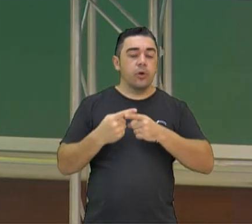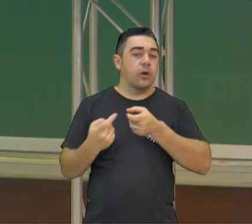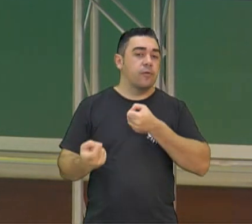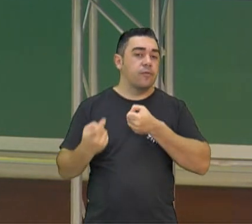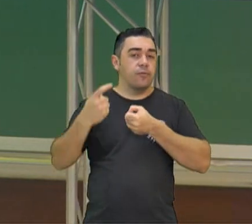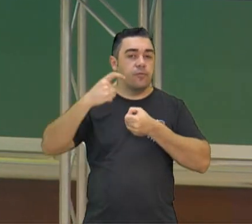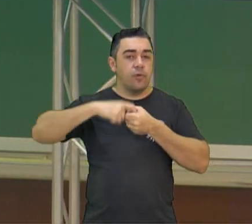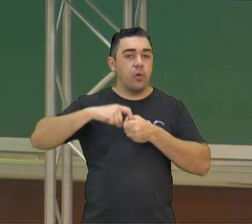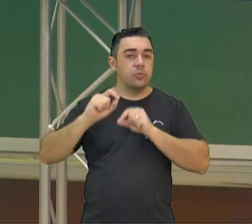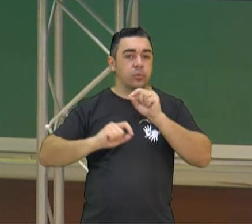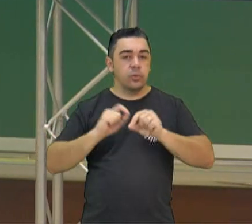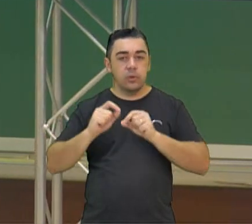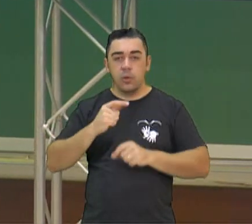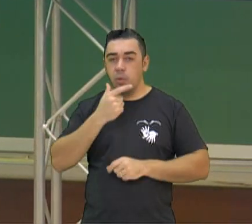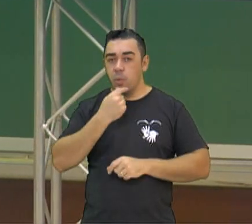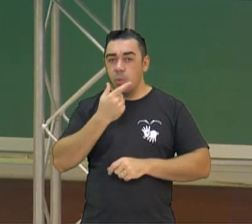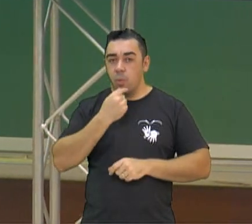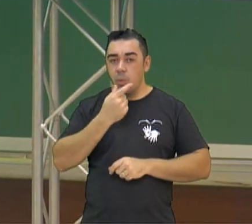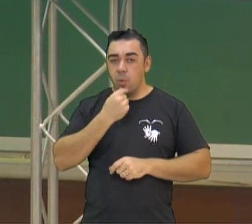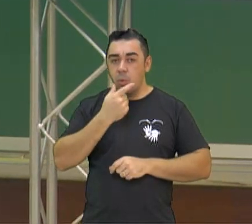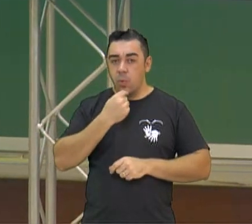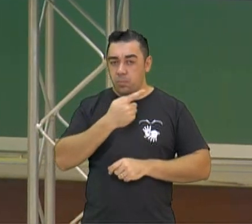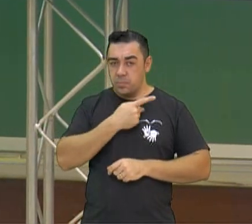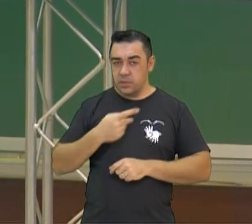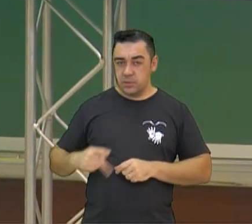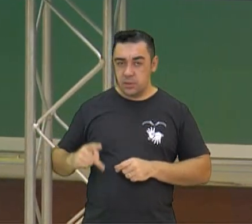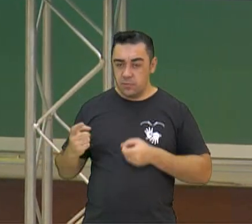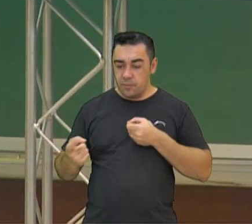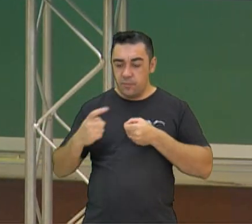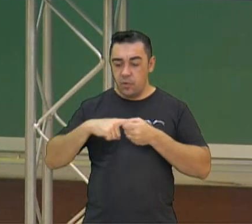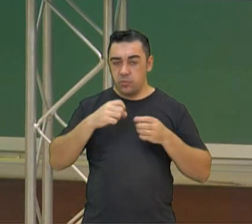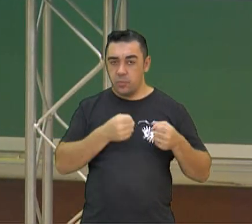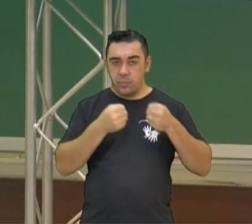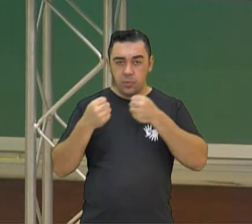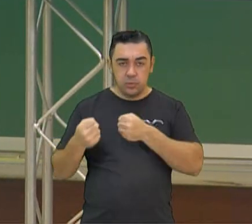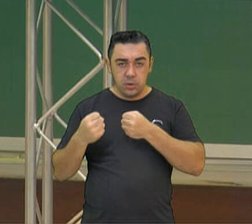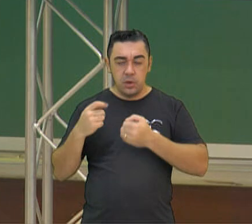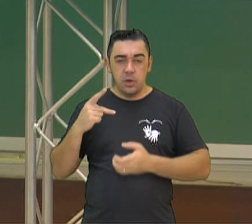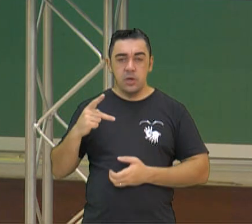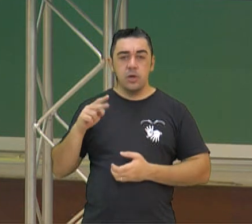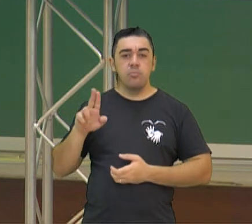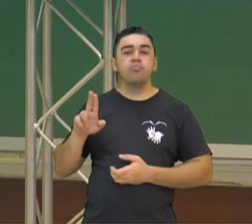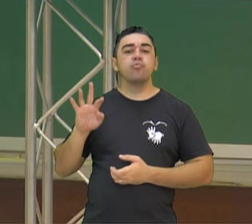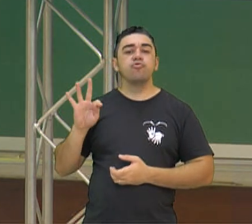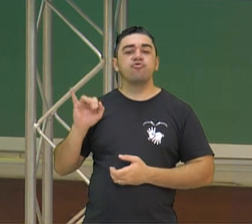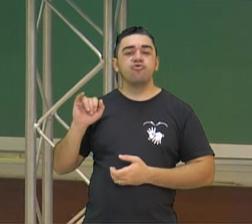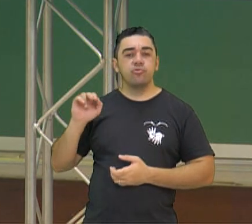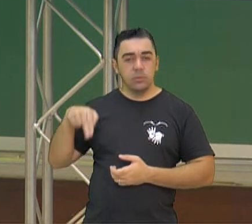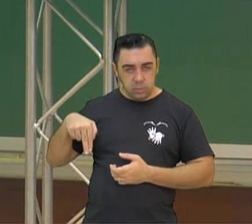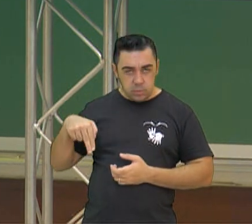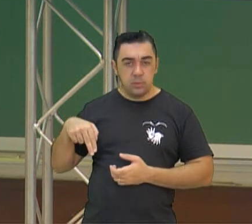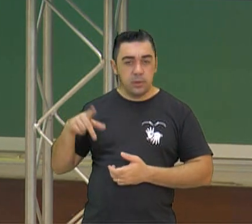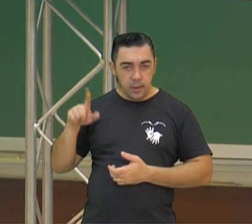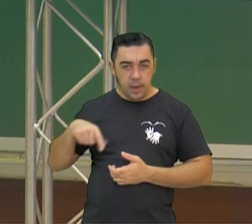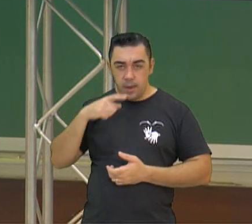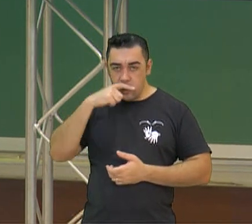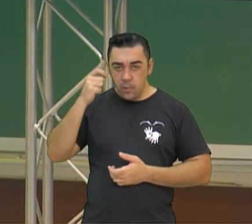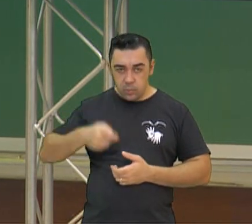volta do Putin ao poder neste país, na Rússia no caso.